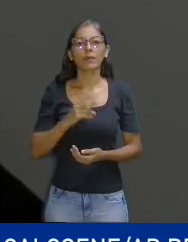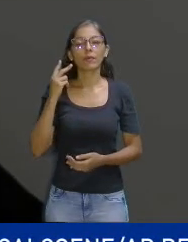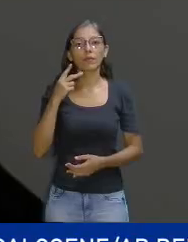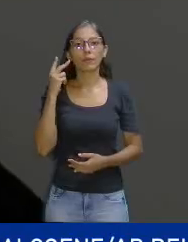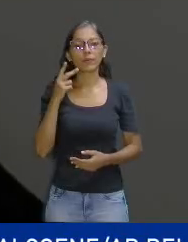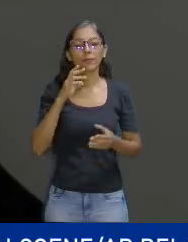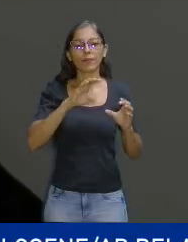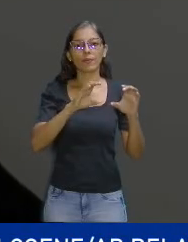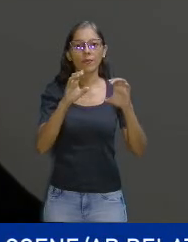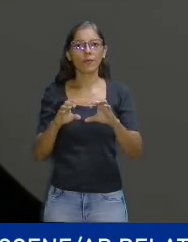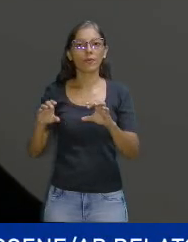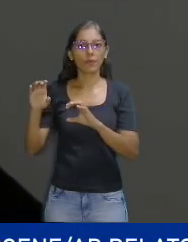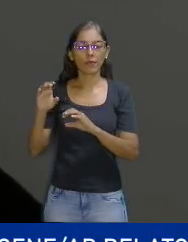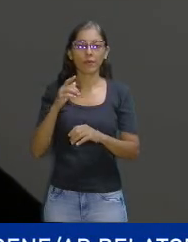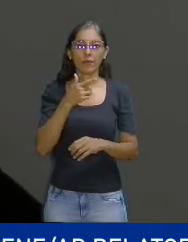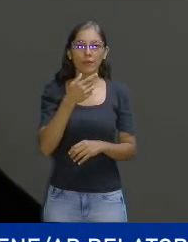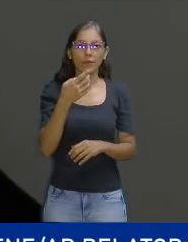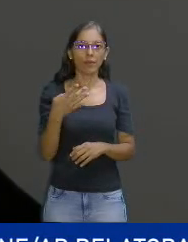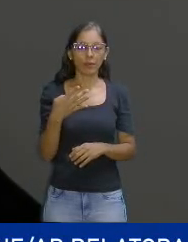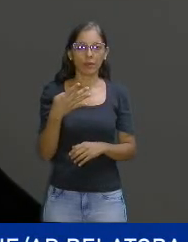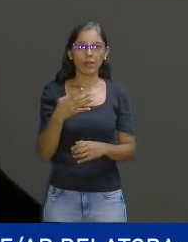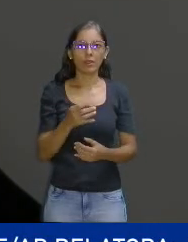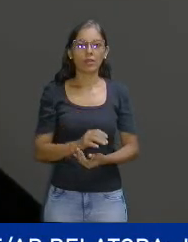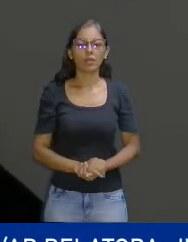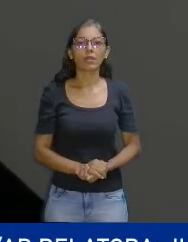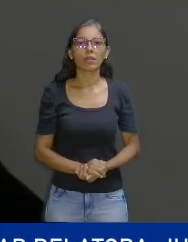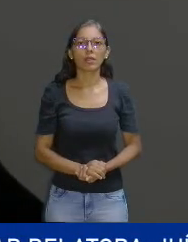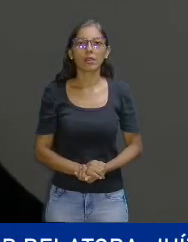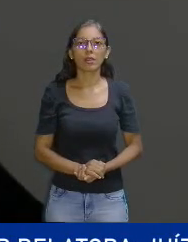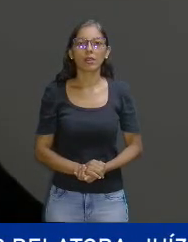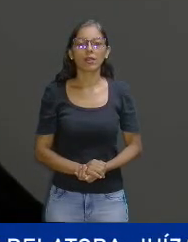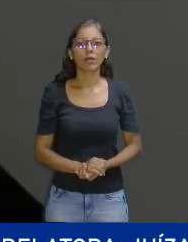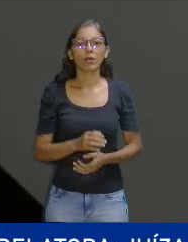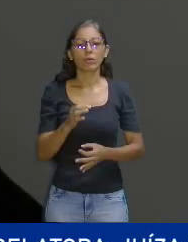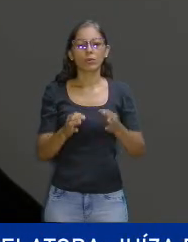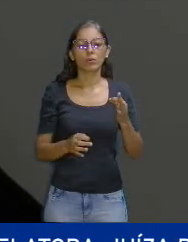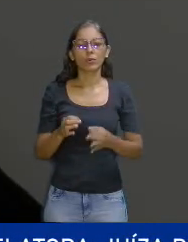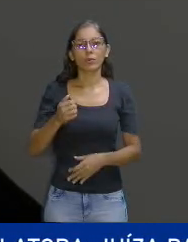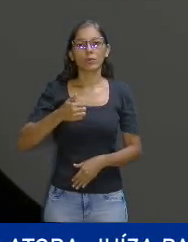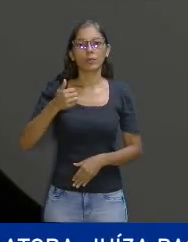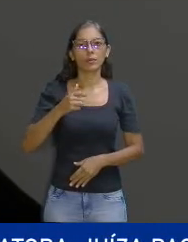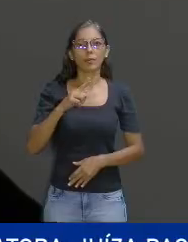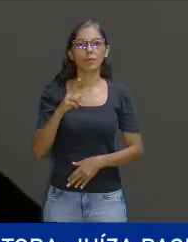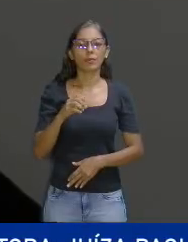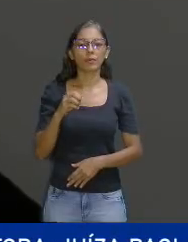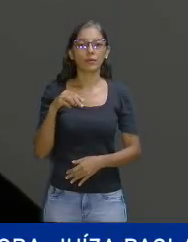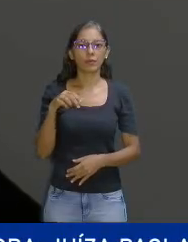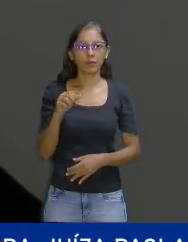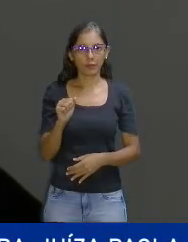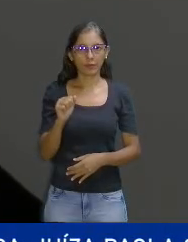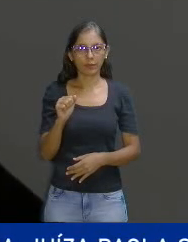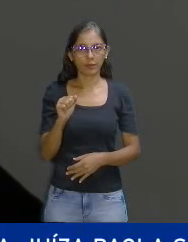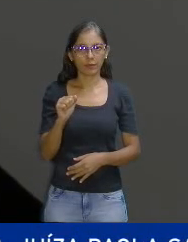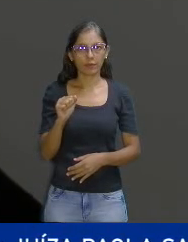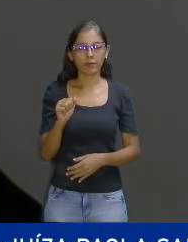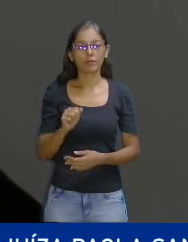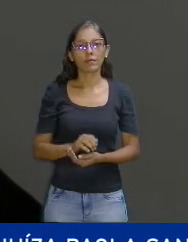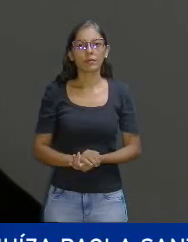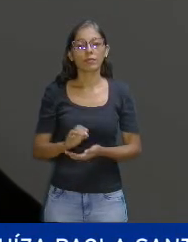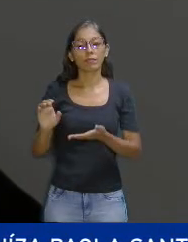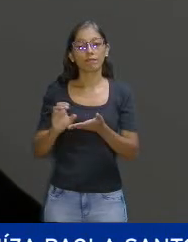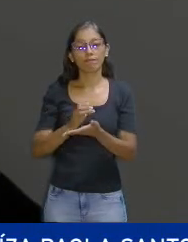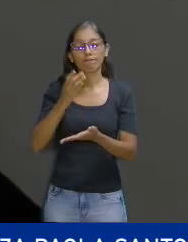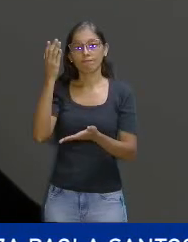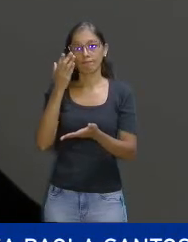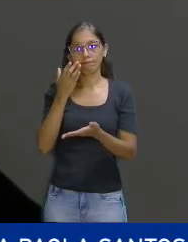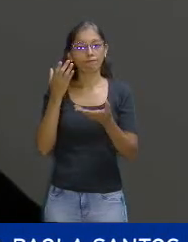face de nariz afilado, sentença batom proferida rosa pelo juízo clarinho, da primeira traje zona blusa eleitoral, preta. que julgou desaprovadas as contas de campanha. A sentença